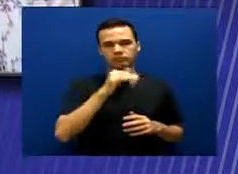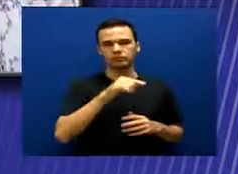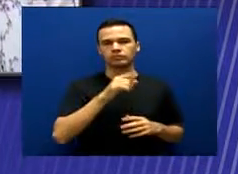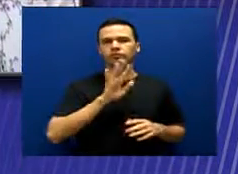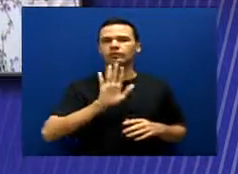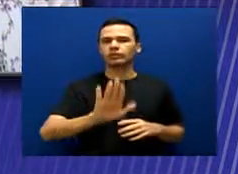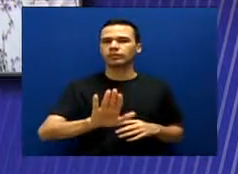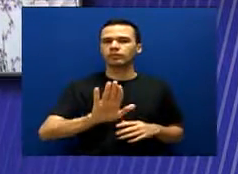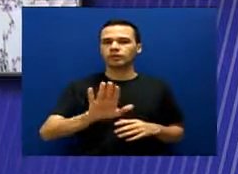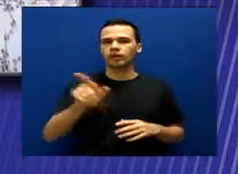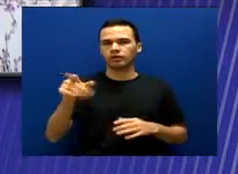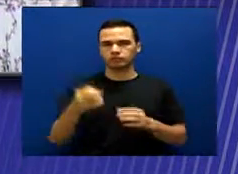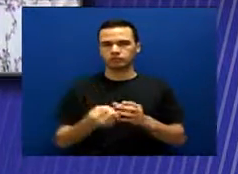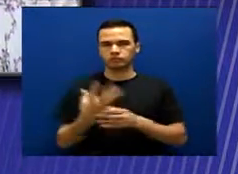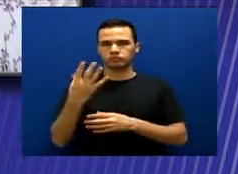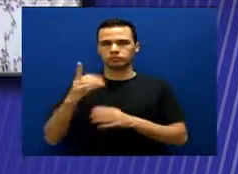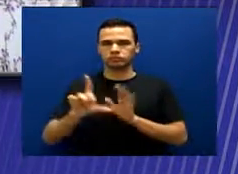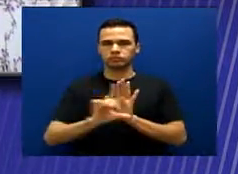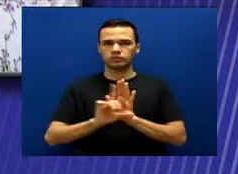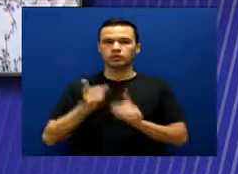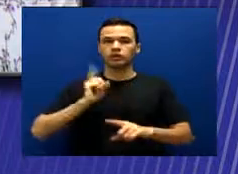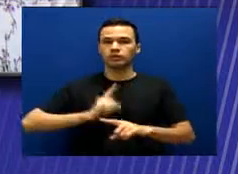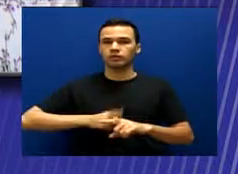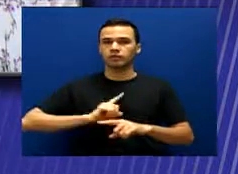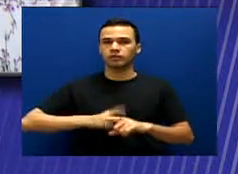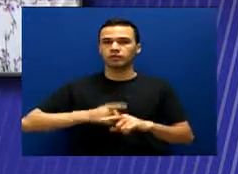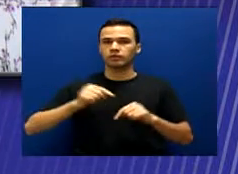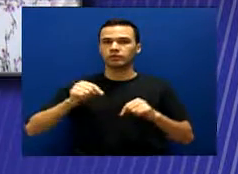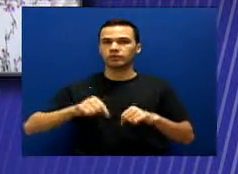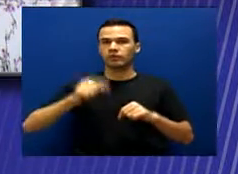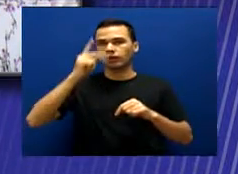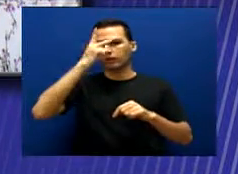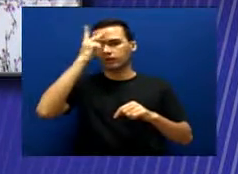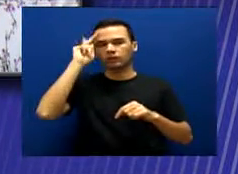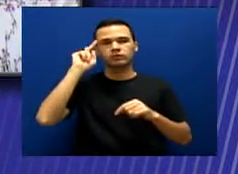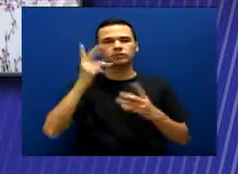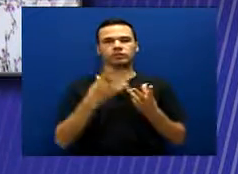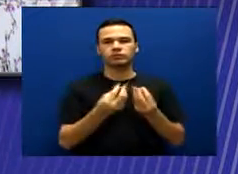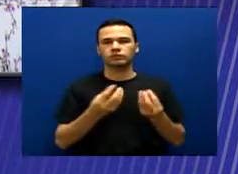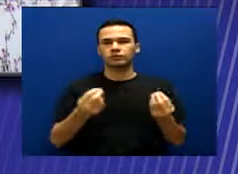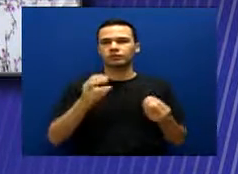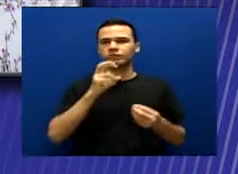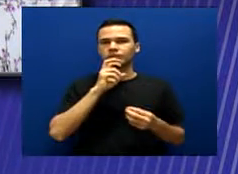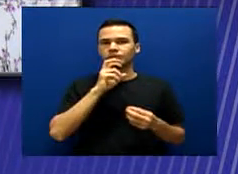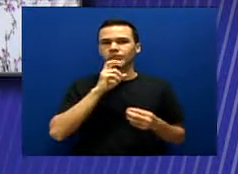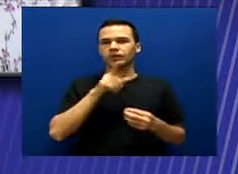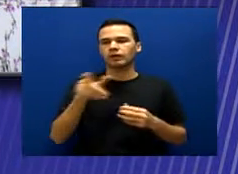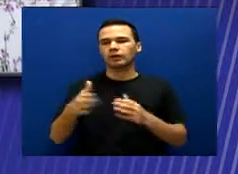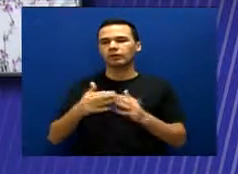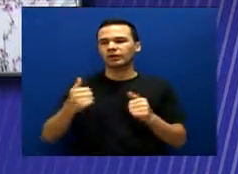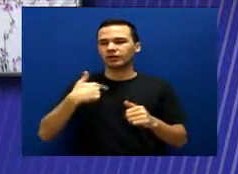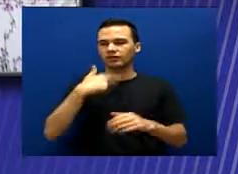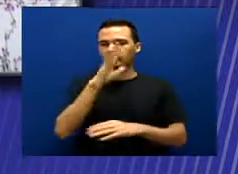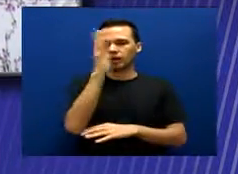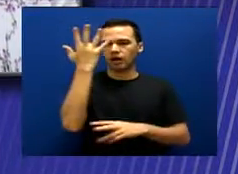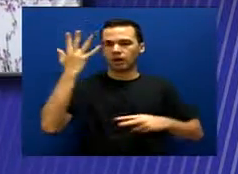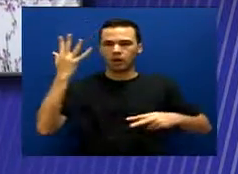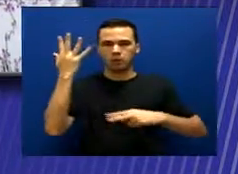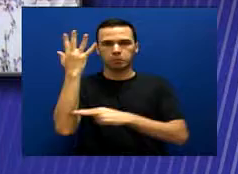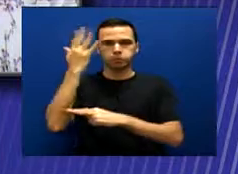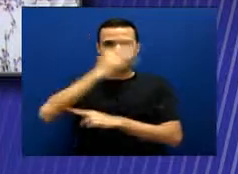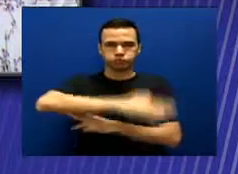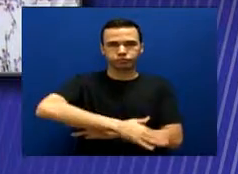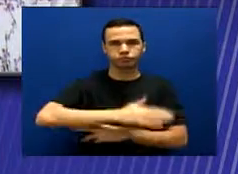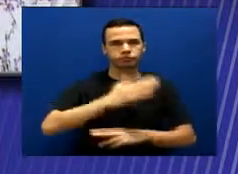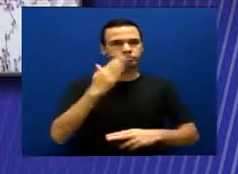lei? Sabe por que eu fiz essa lei? Porque era insuportável o número de pessoas que entravam solicitando para cortar a árvore. Muitos